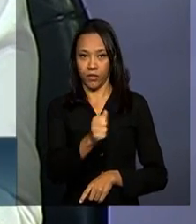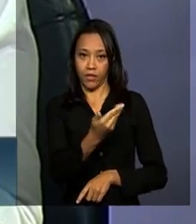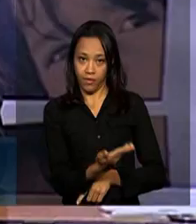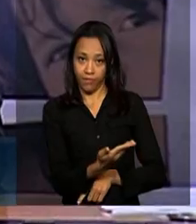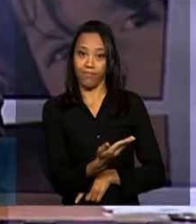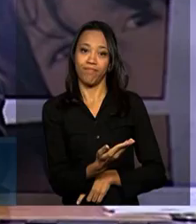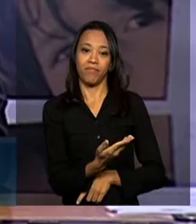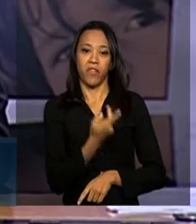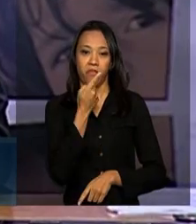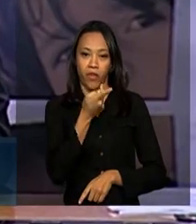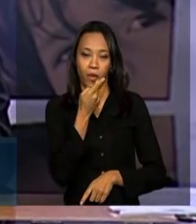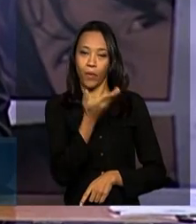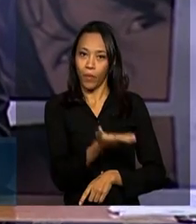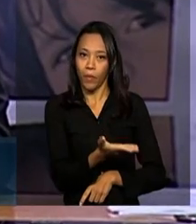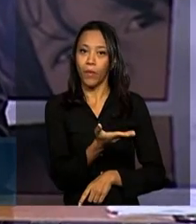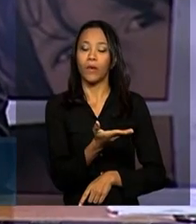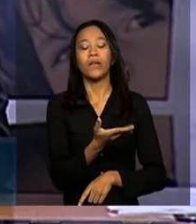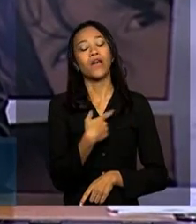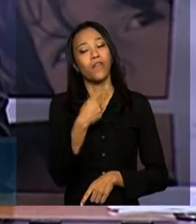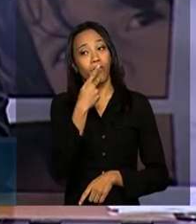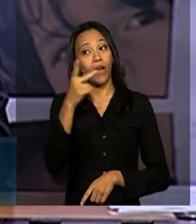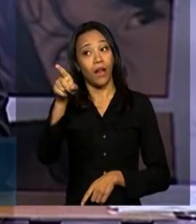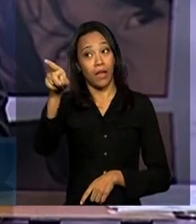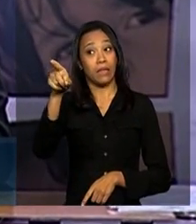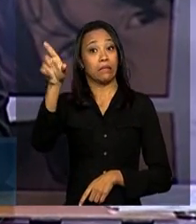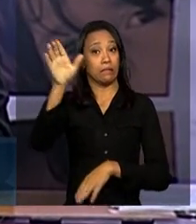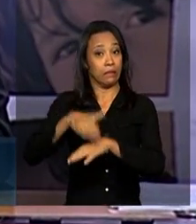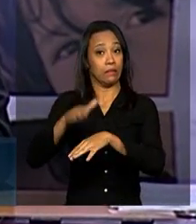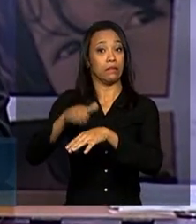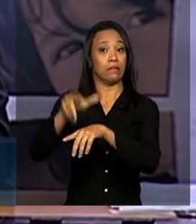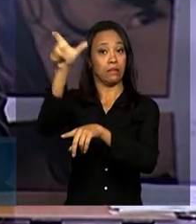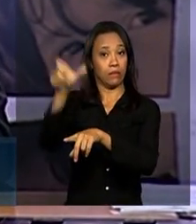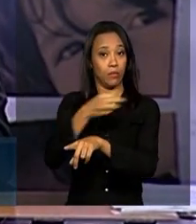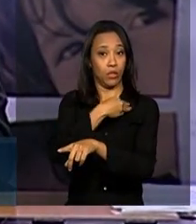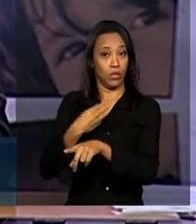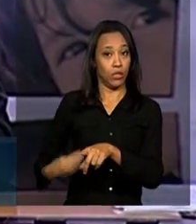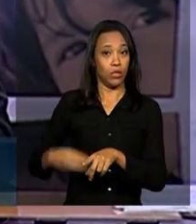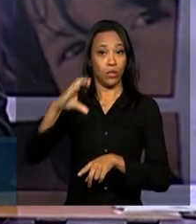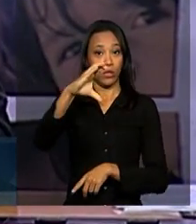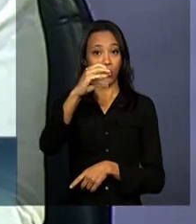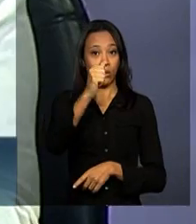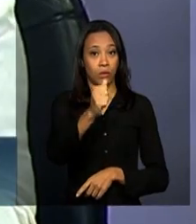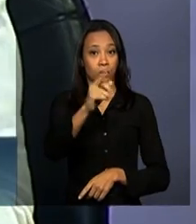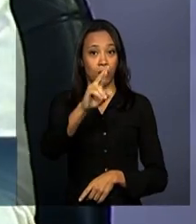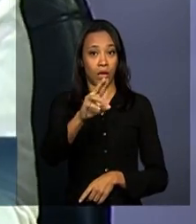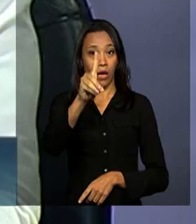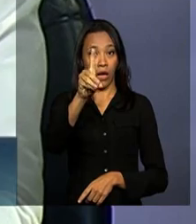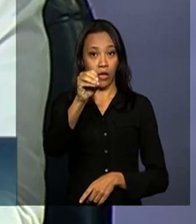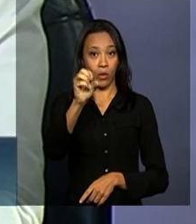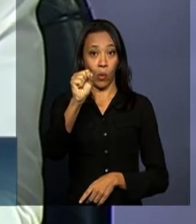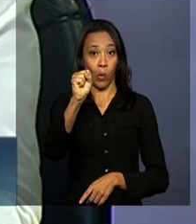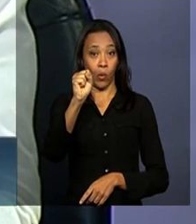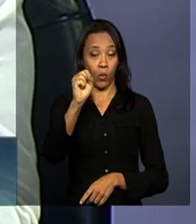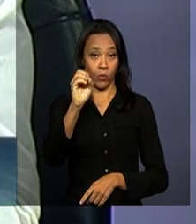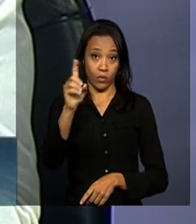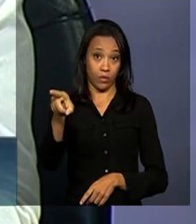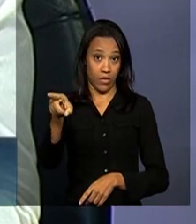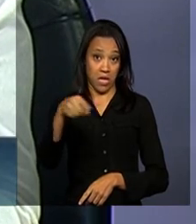empolgadamente, né? Eu quero dizer para o Cardoso que ele se cuide, entende? Em termos de discurso, né? Porque a